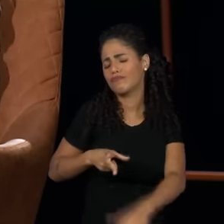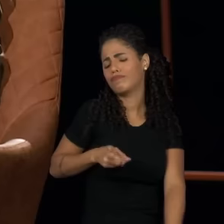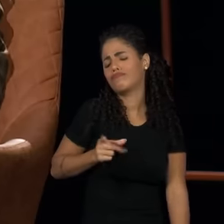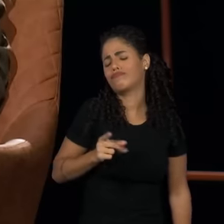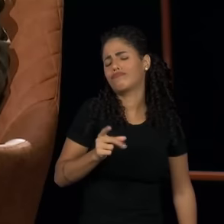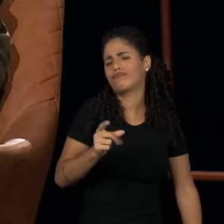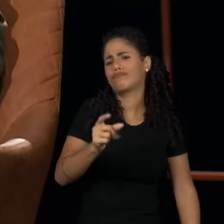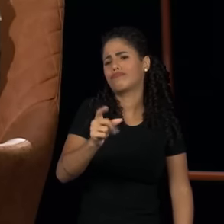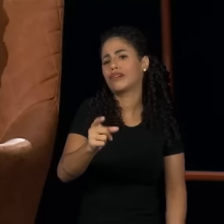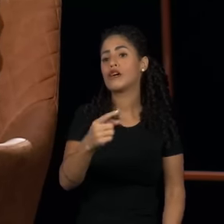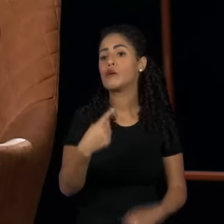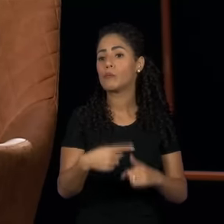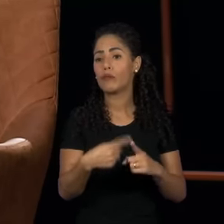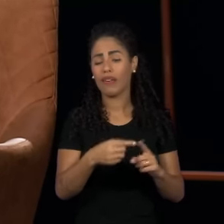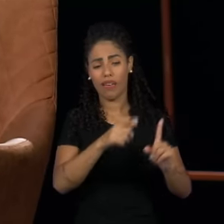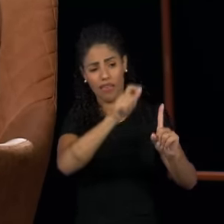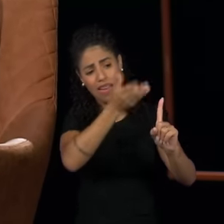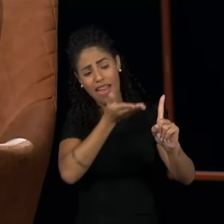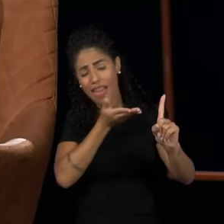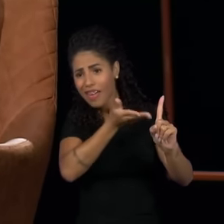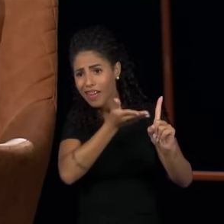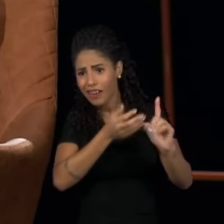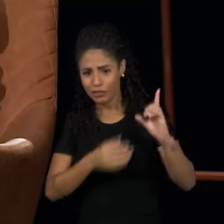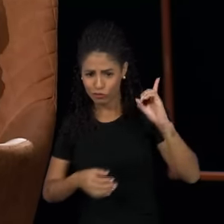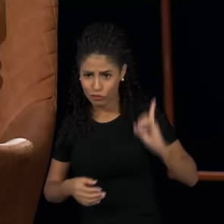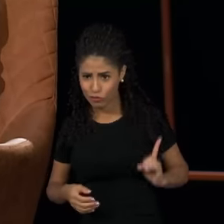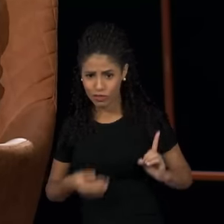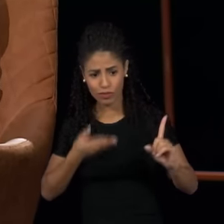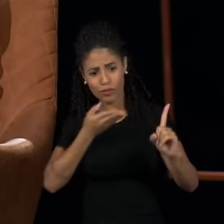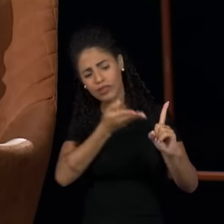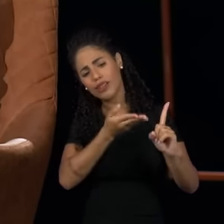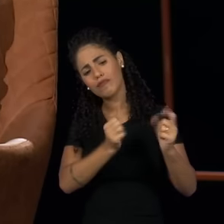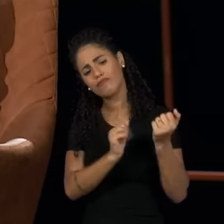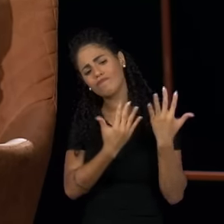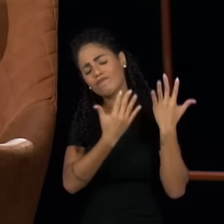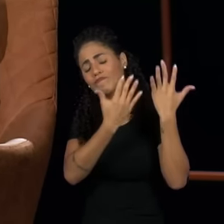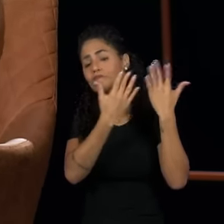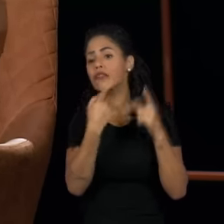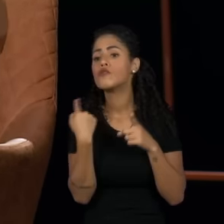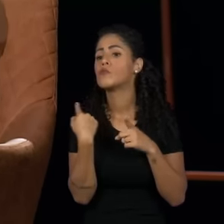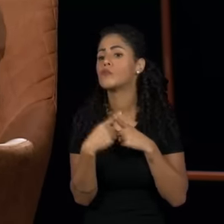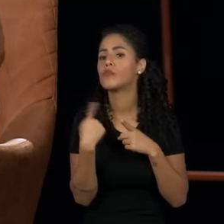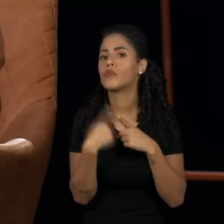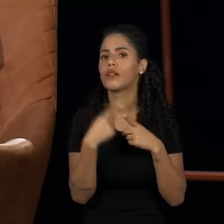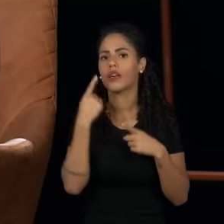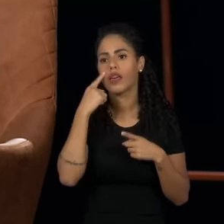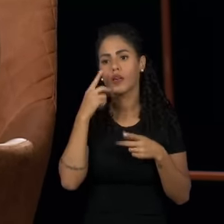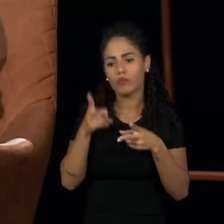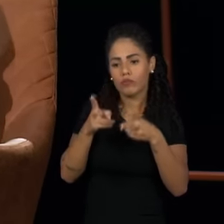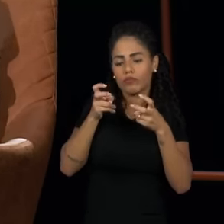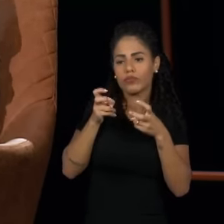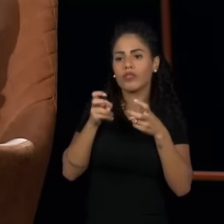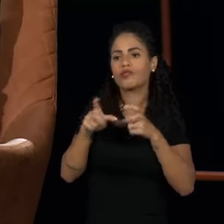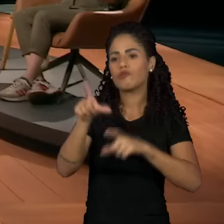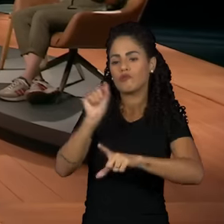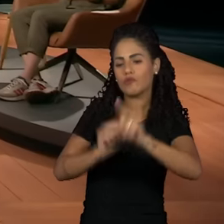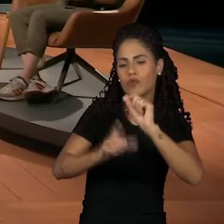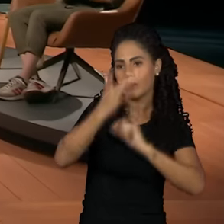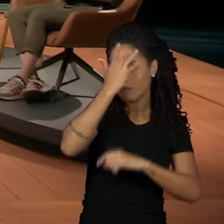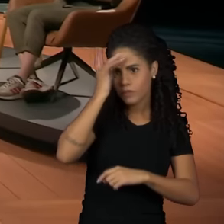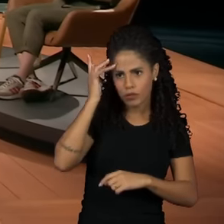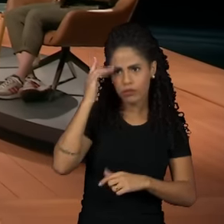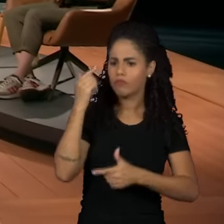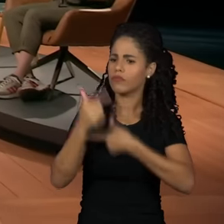aquele diretor que tem uma característica que, hoje em dia, eu escolho pessoas assim para estar à minha